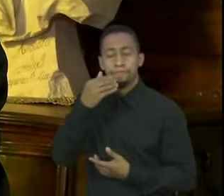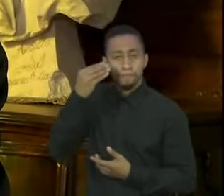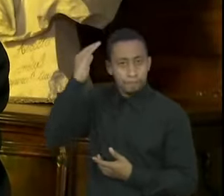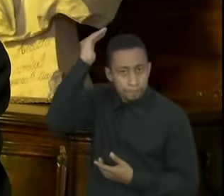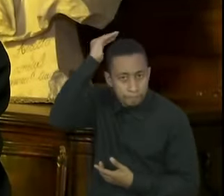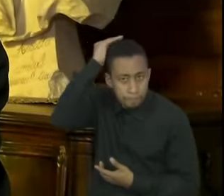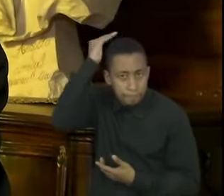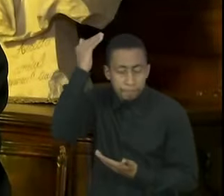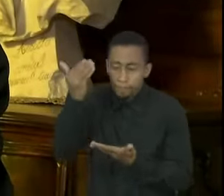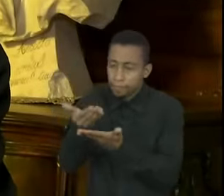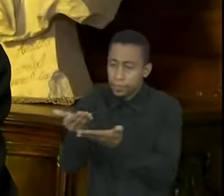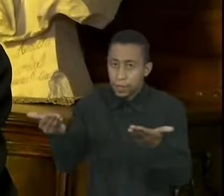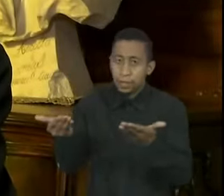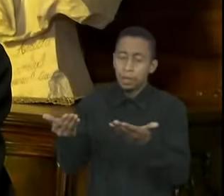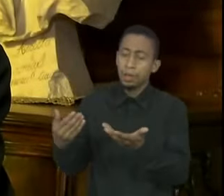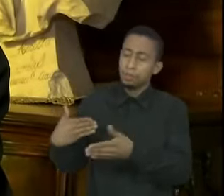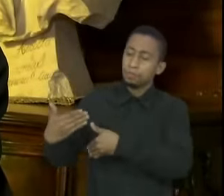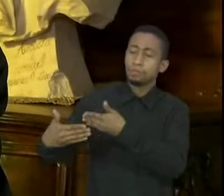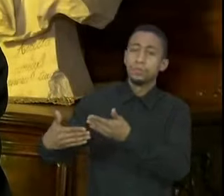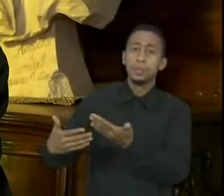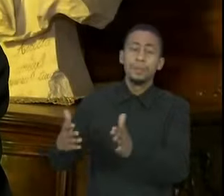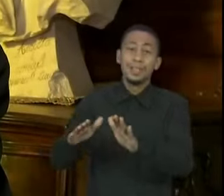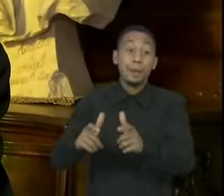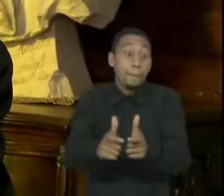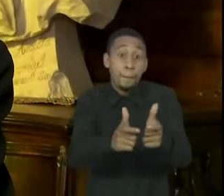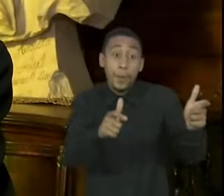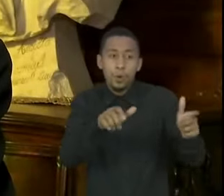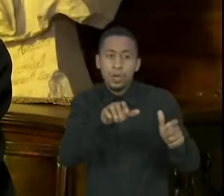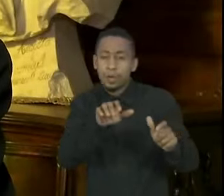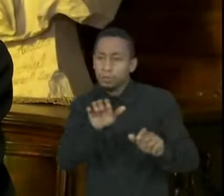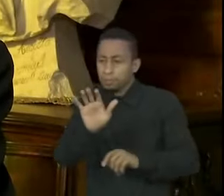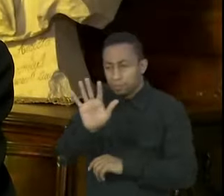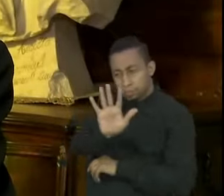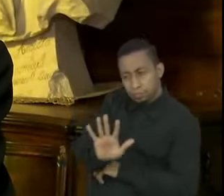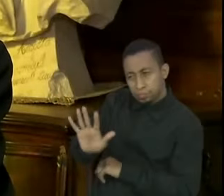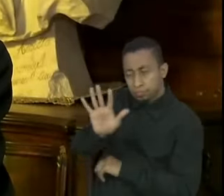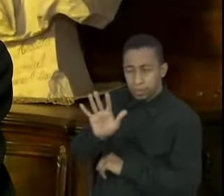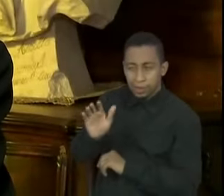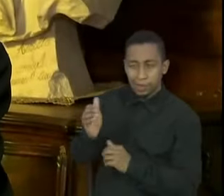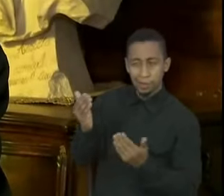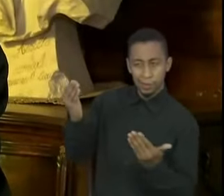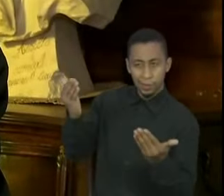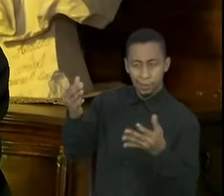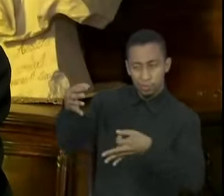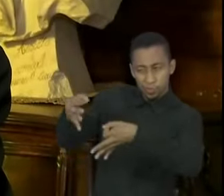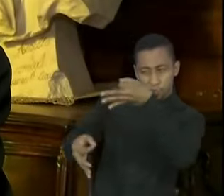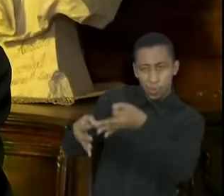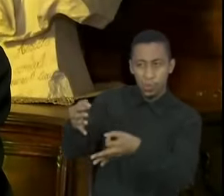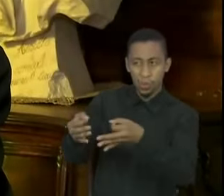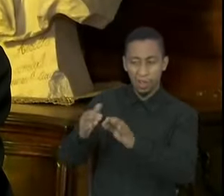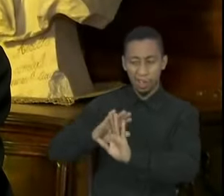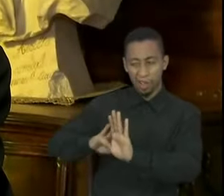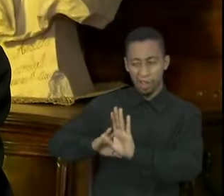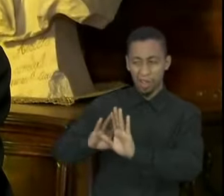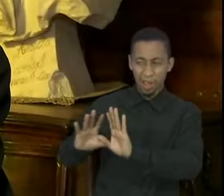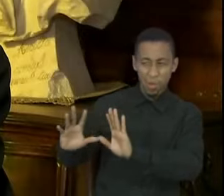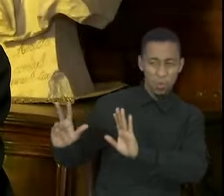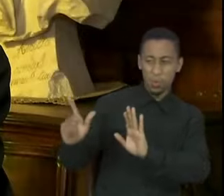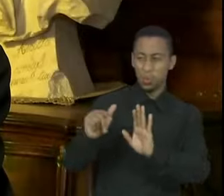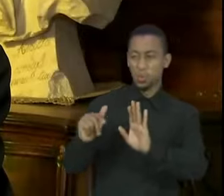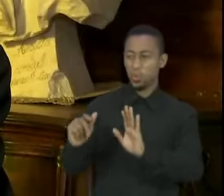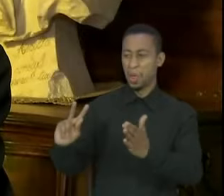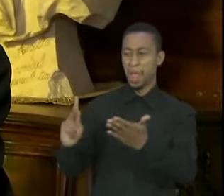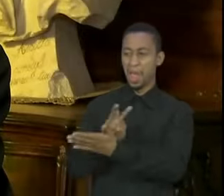a compreensão não for uma imagem genérica e uma imagem ideal que é passada mas